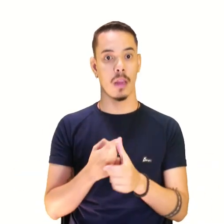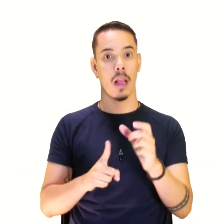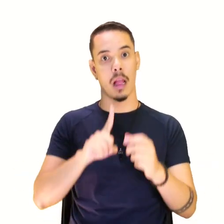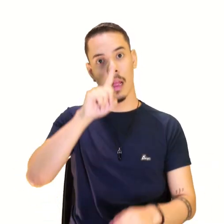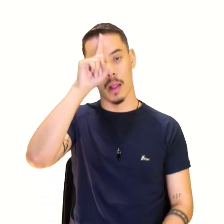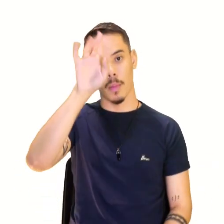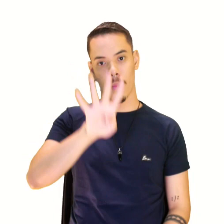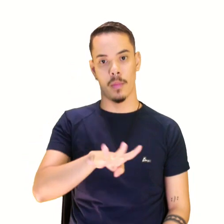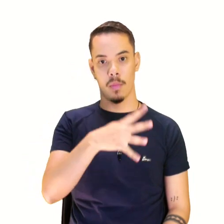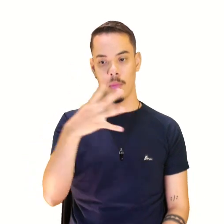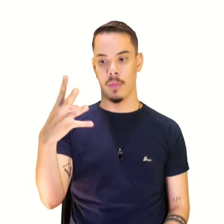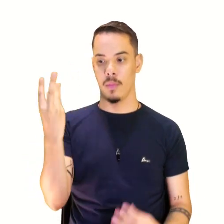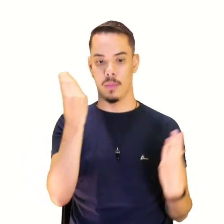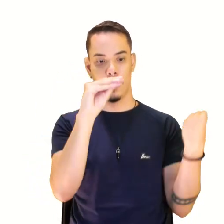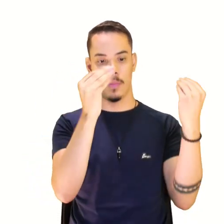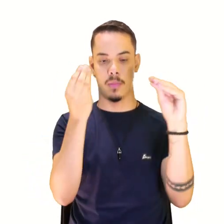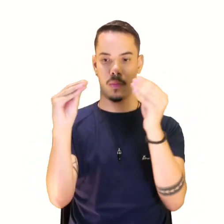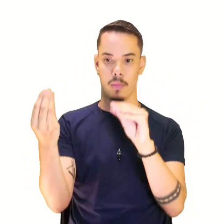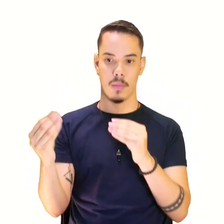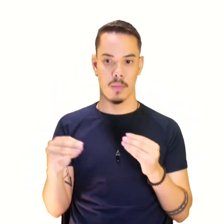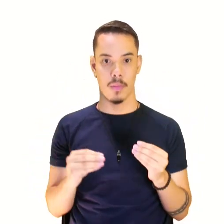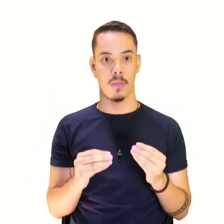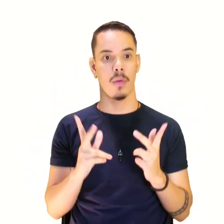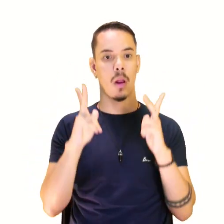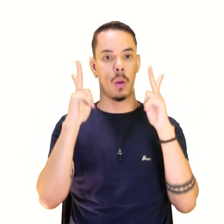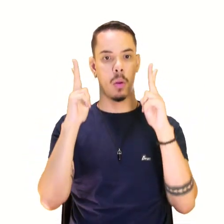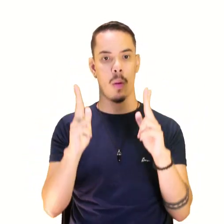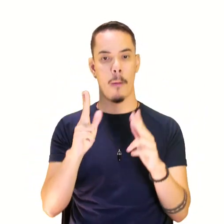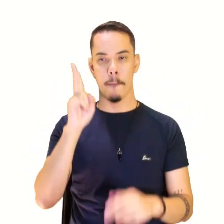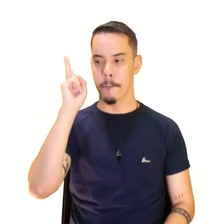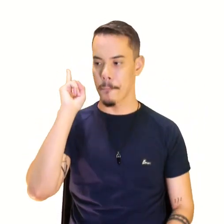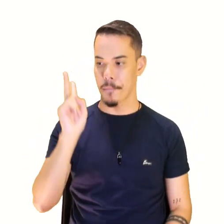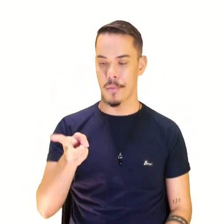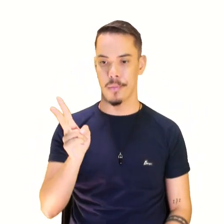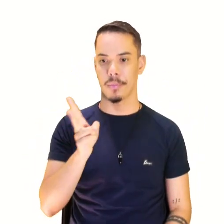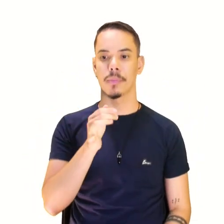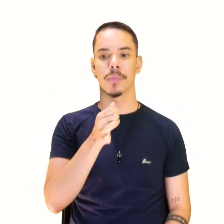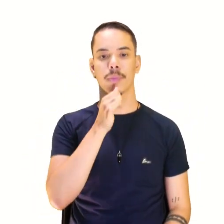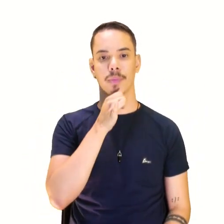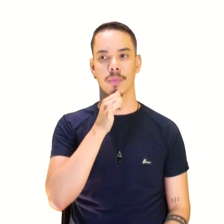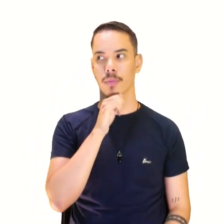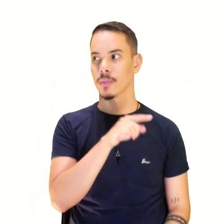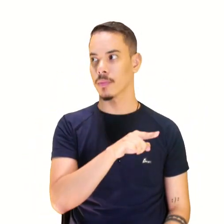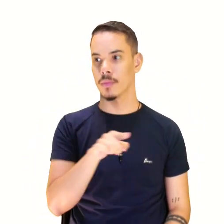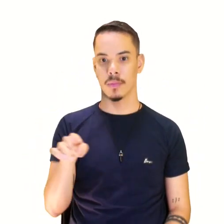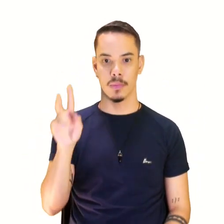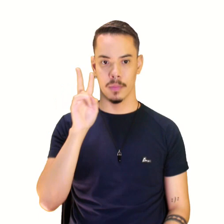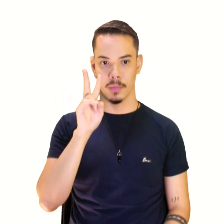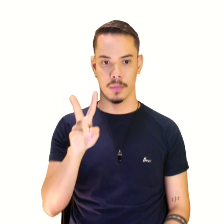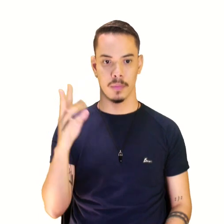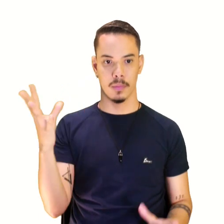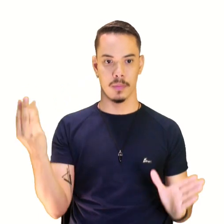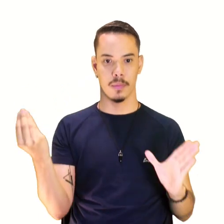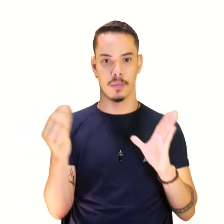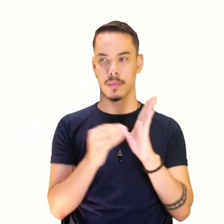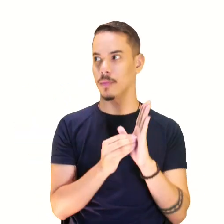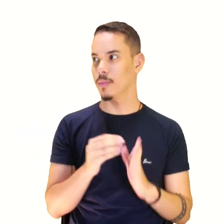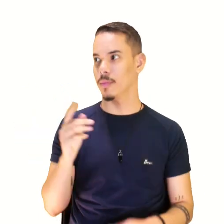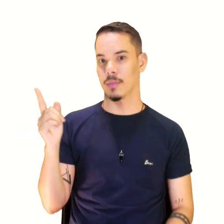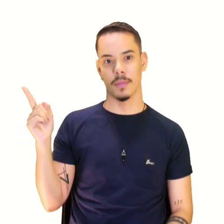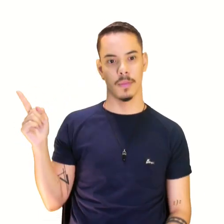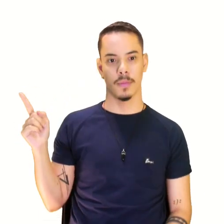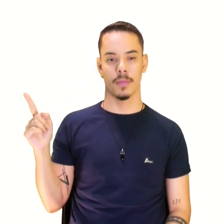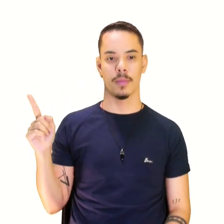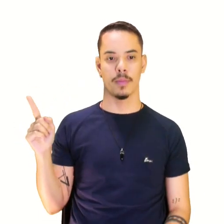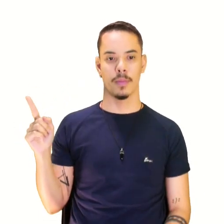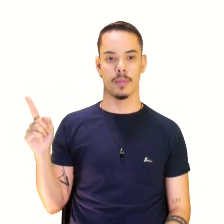e agrupe as grandezas da mesma espécie na mesma coluna. Vocês viram lá, não é? Que nós colocamos aqui, ó,